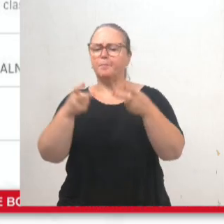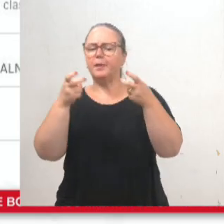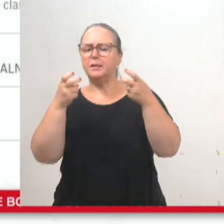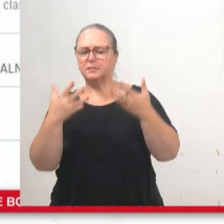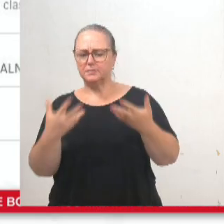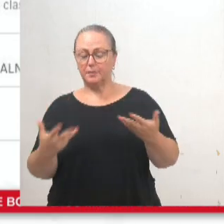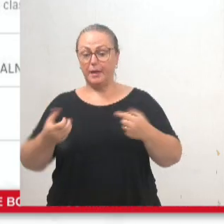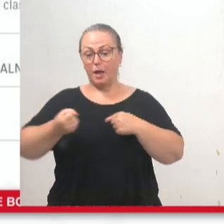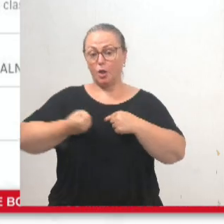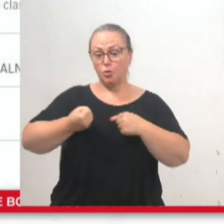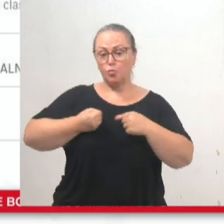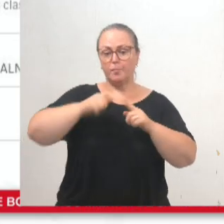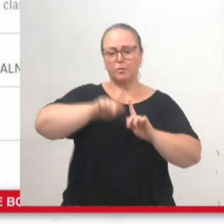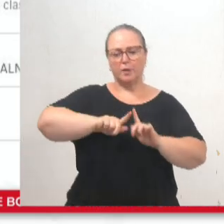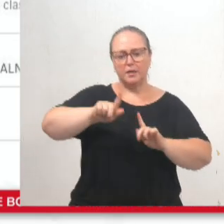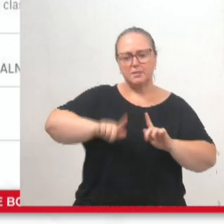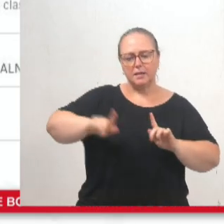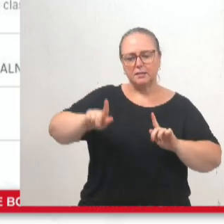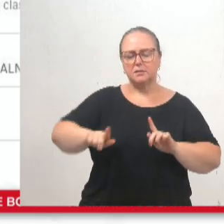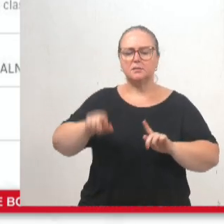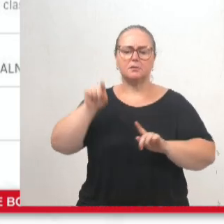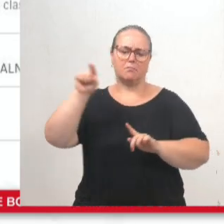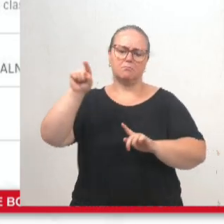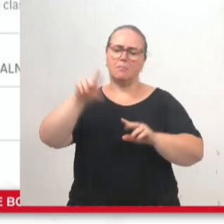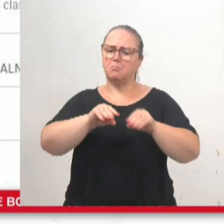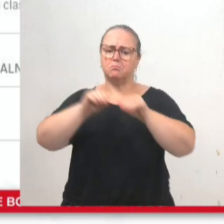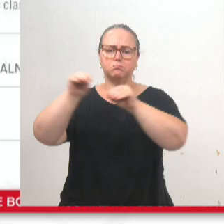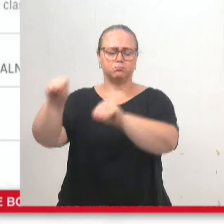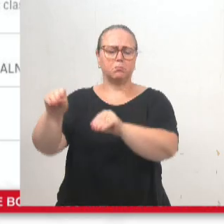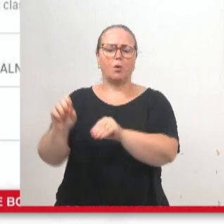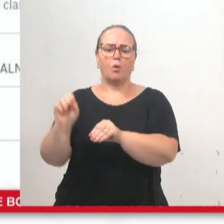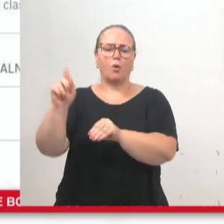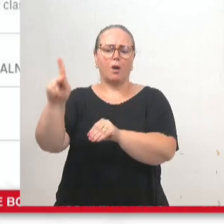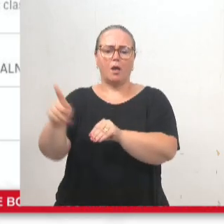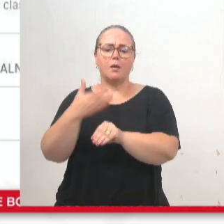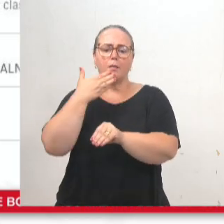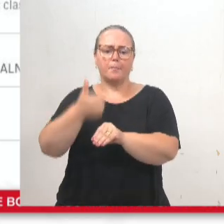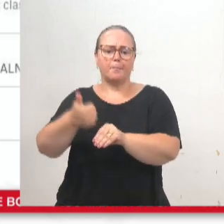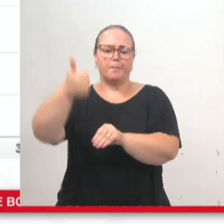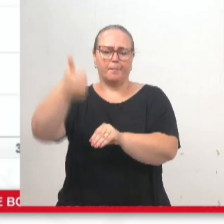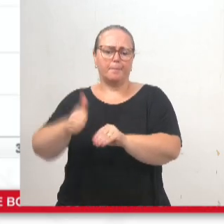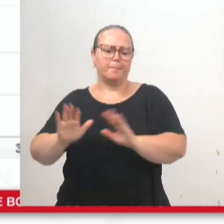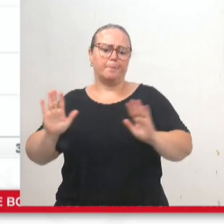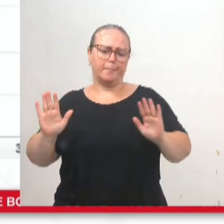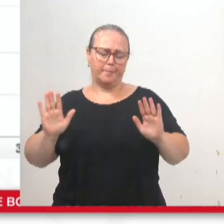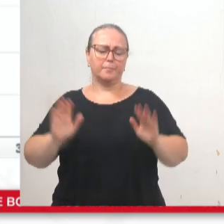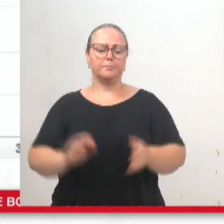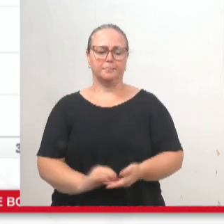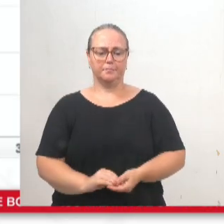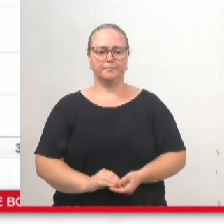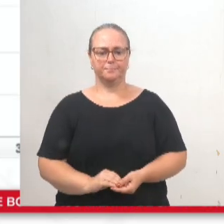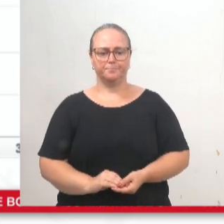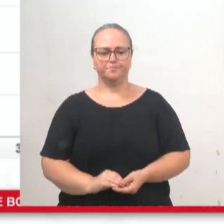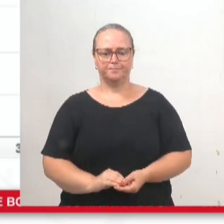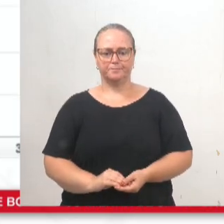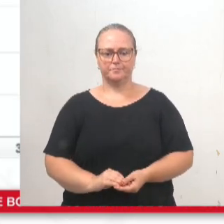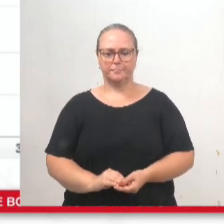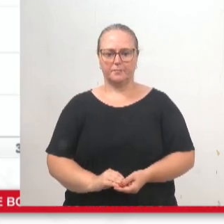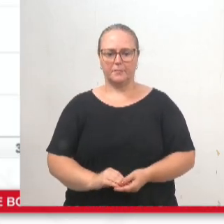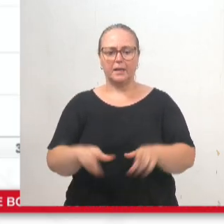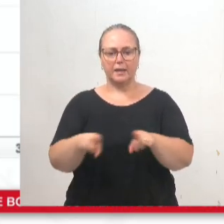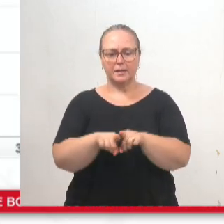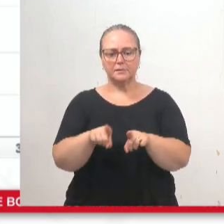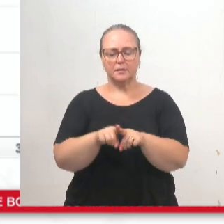senhores traga essa transparência, essa visualização da comparação entre os anos. E aqui eu só coloco também mais